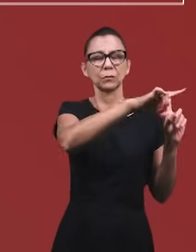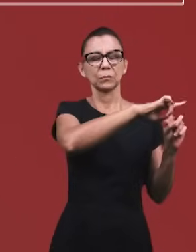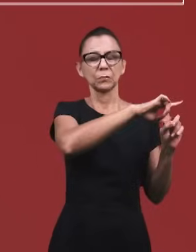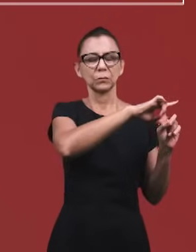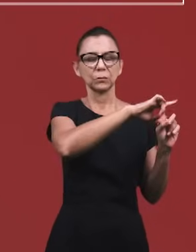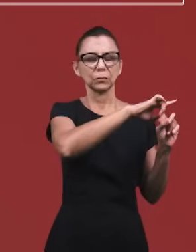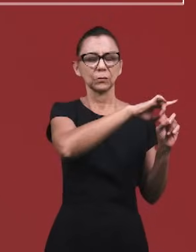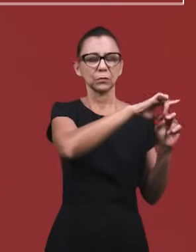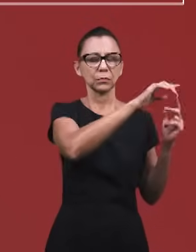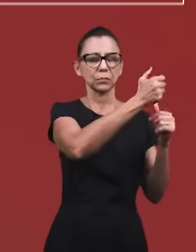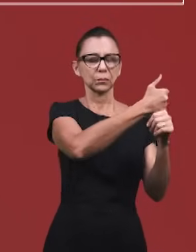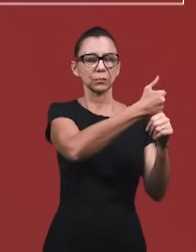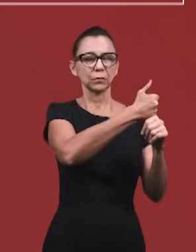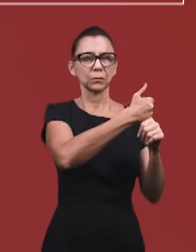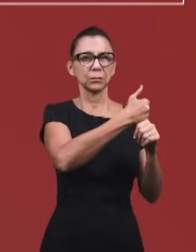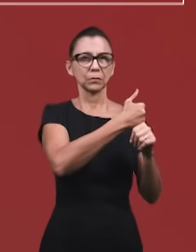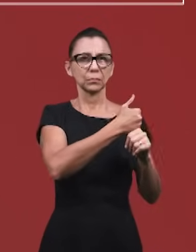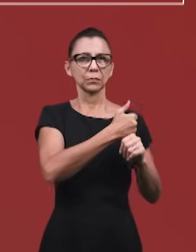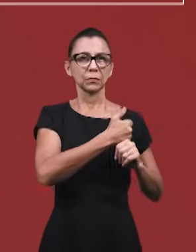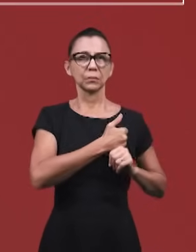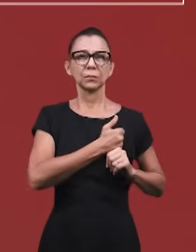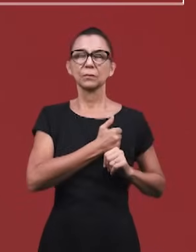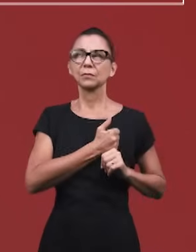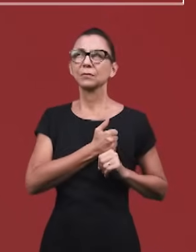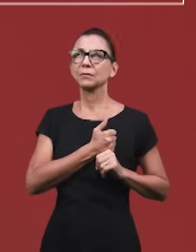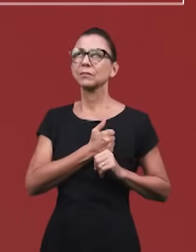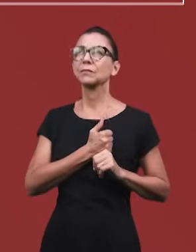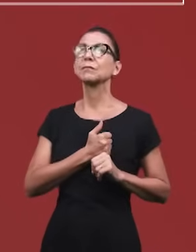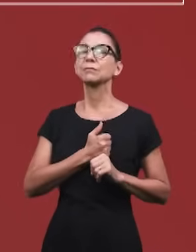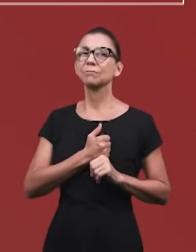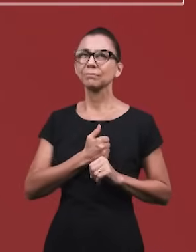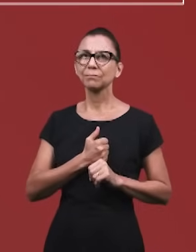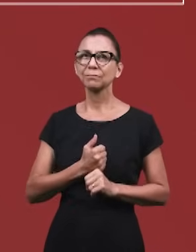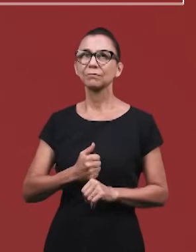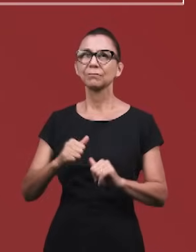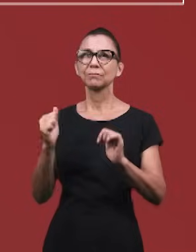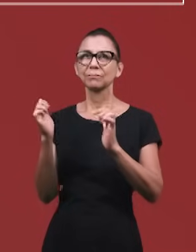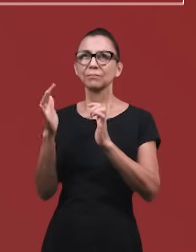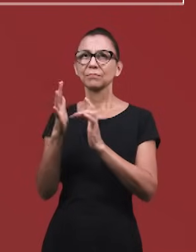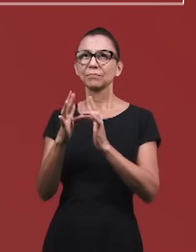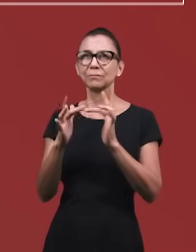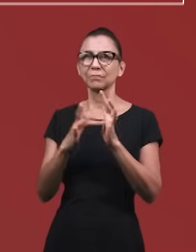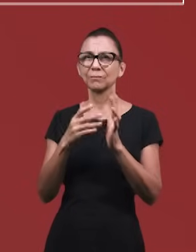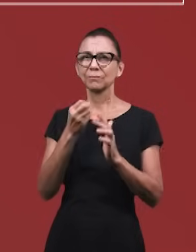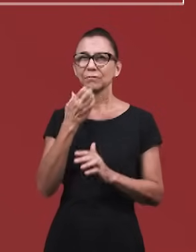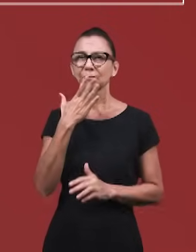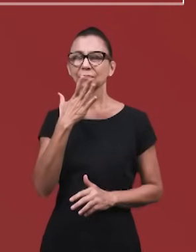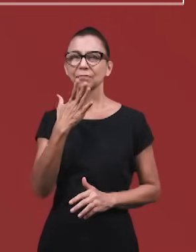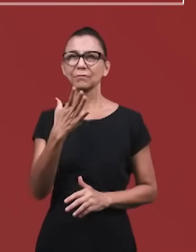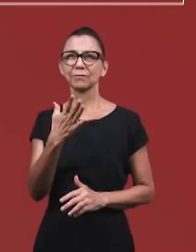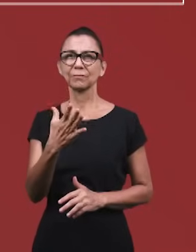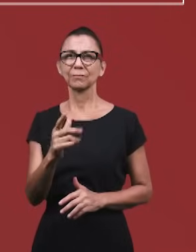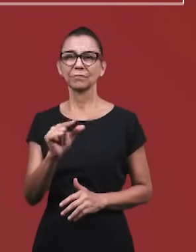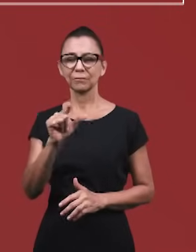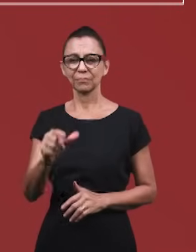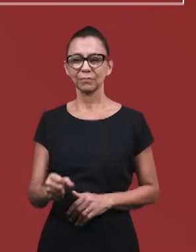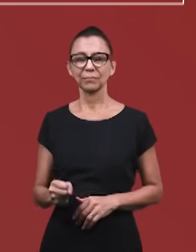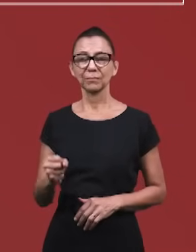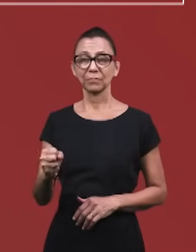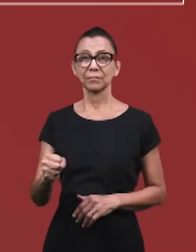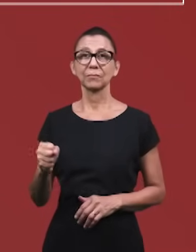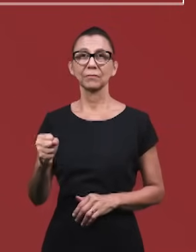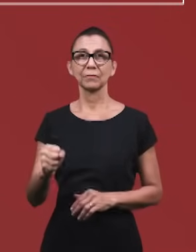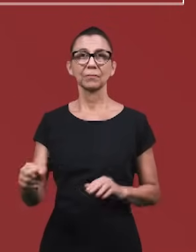meu Jesus, o bom pastor. A mão que foi na